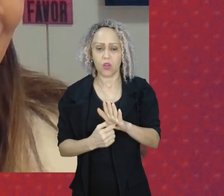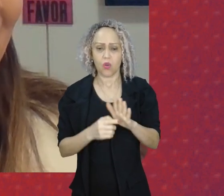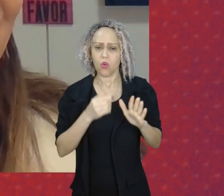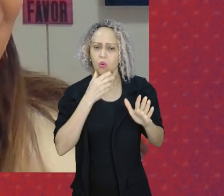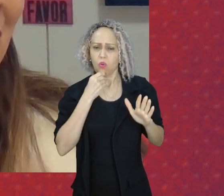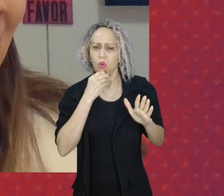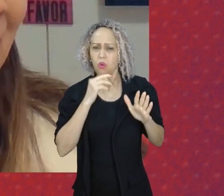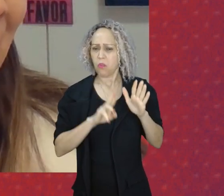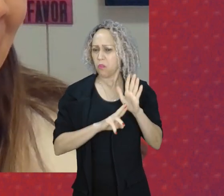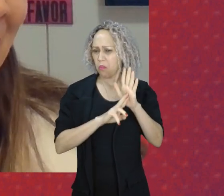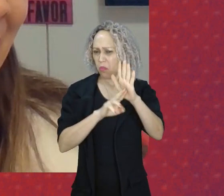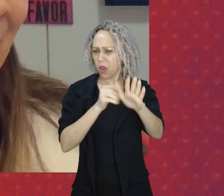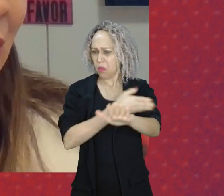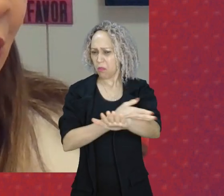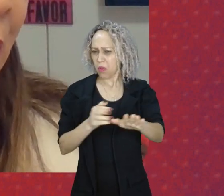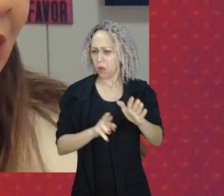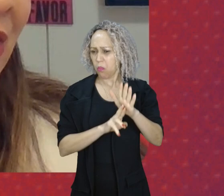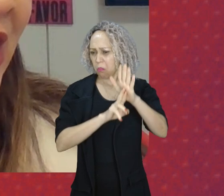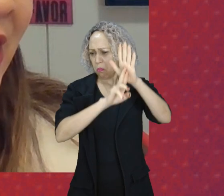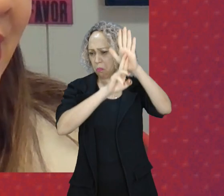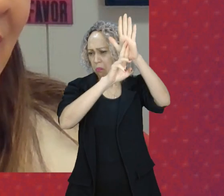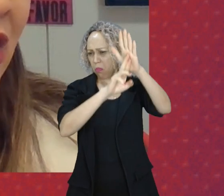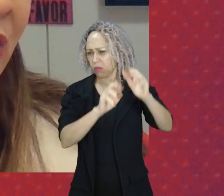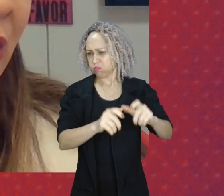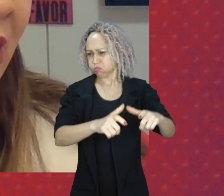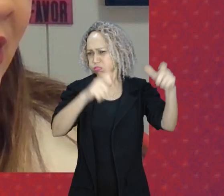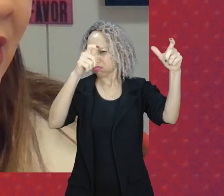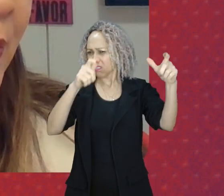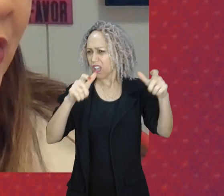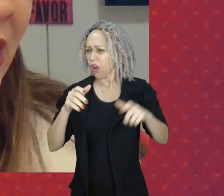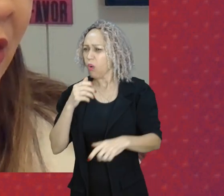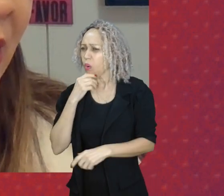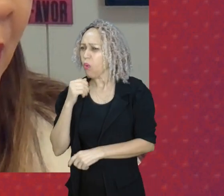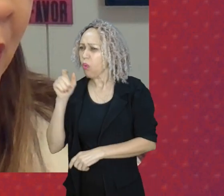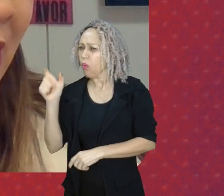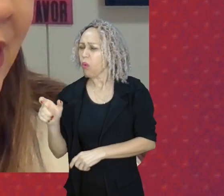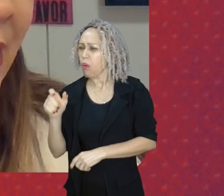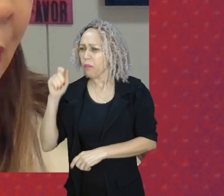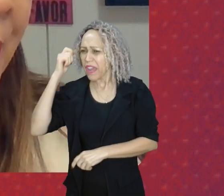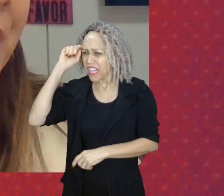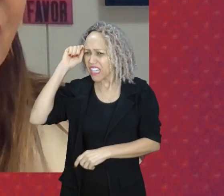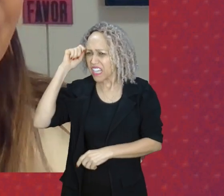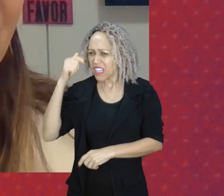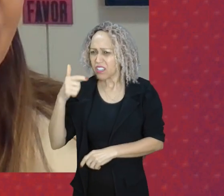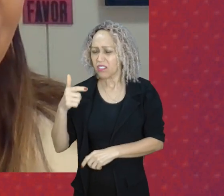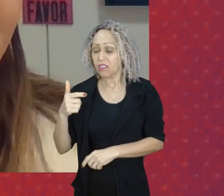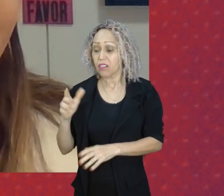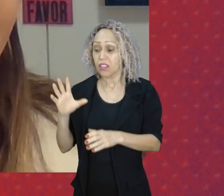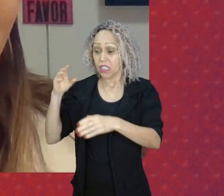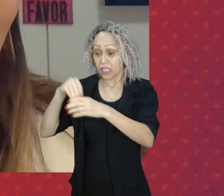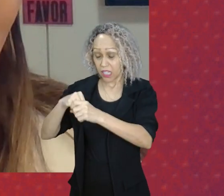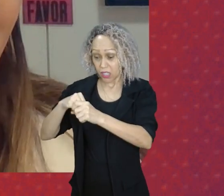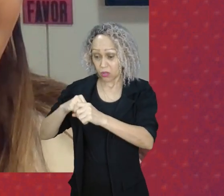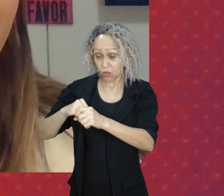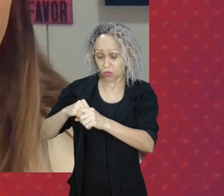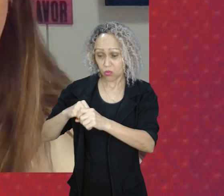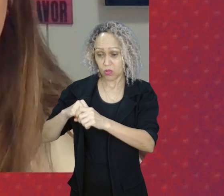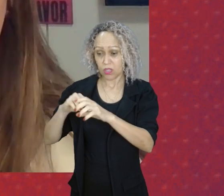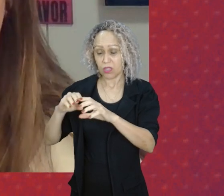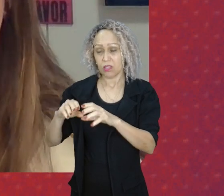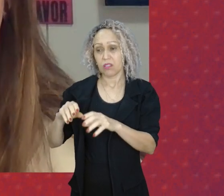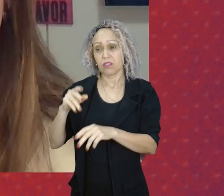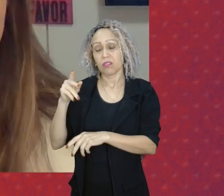homens brancos. Já os homens negros compõem 27,6% da população, mas passarão a